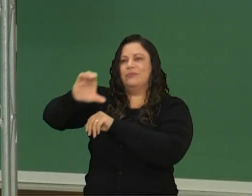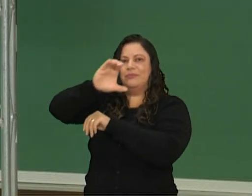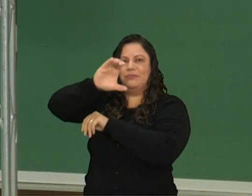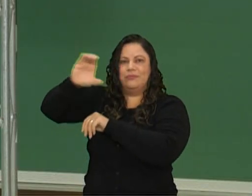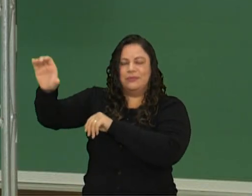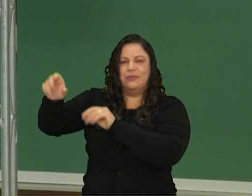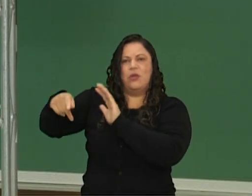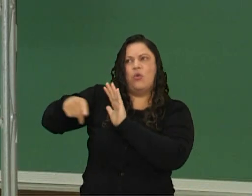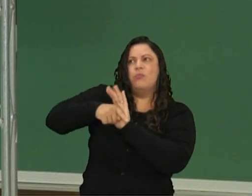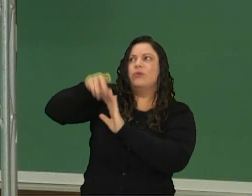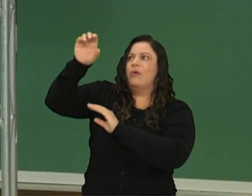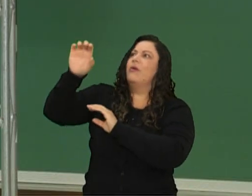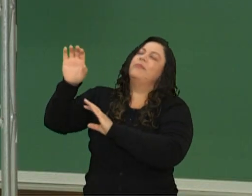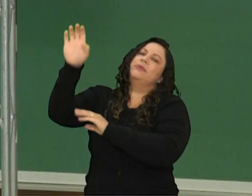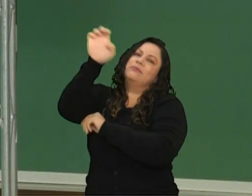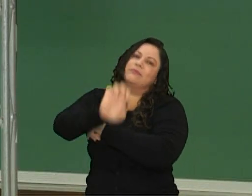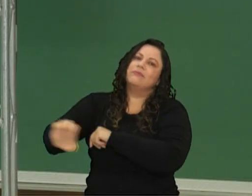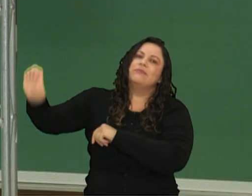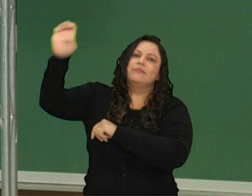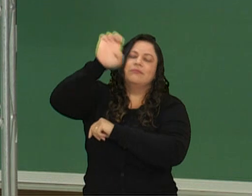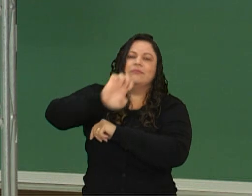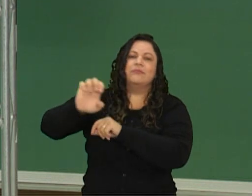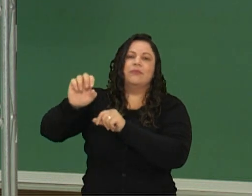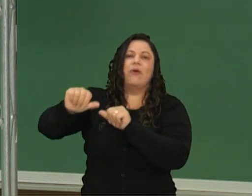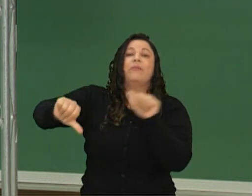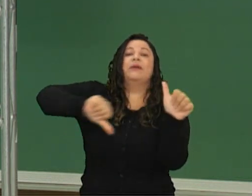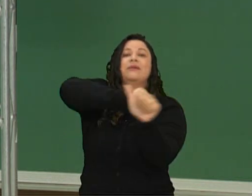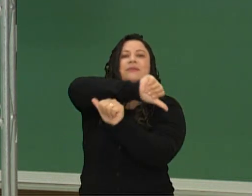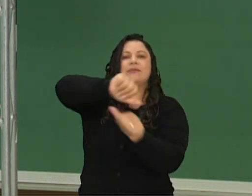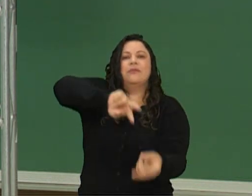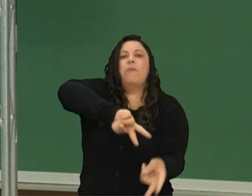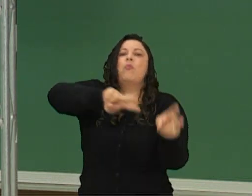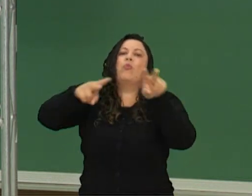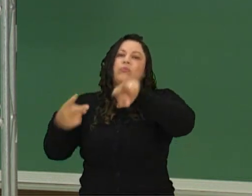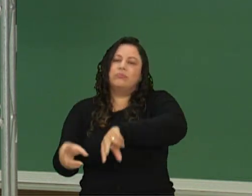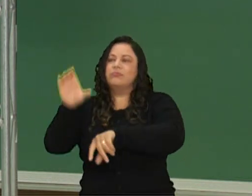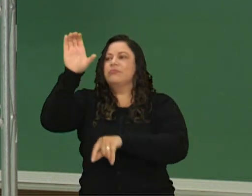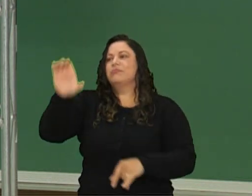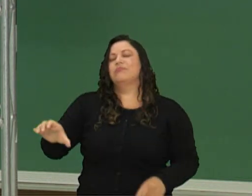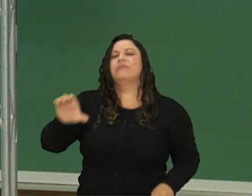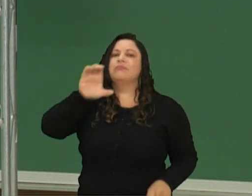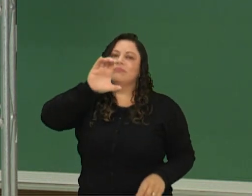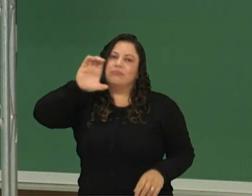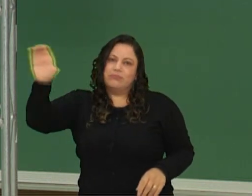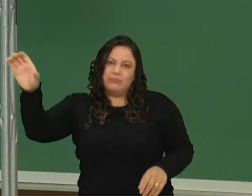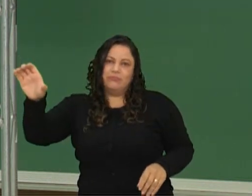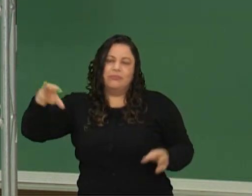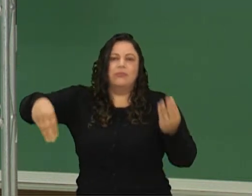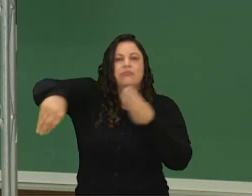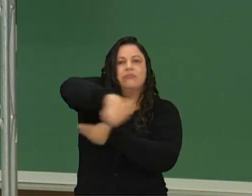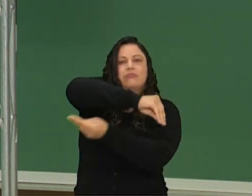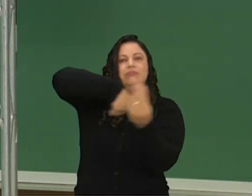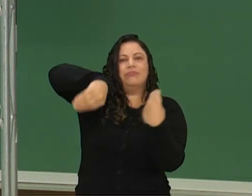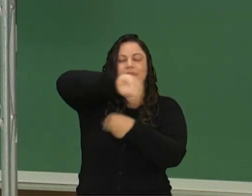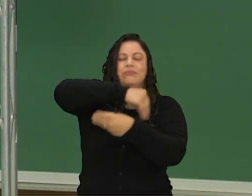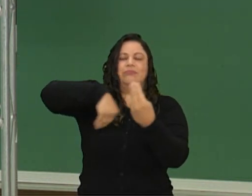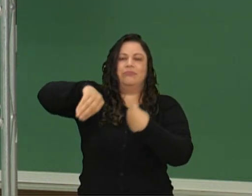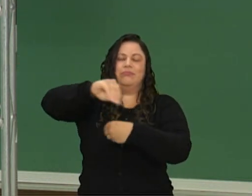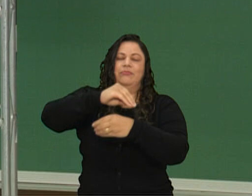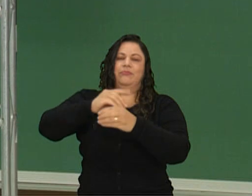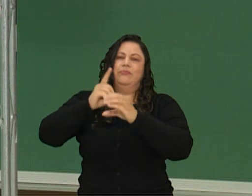e esses hábitos e rituais da cultura ucraniana e polonesa foram fundidas à cultura cristã.